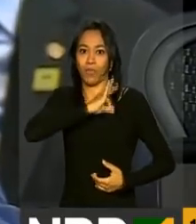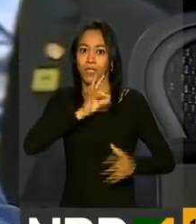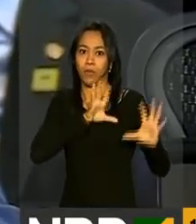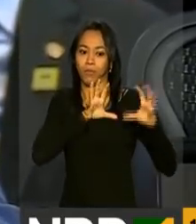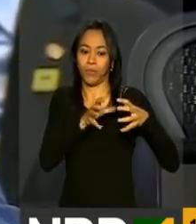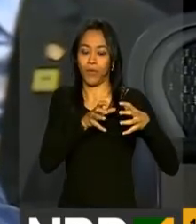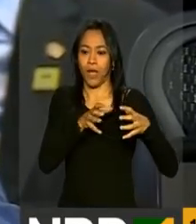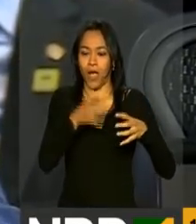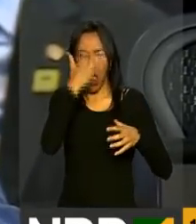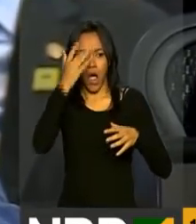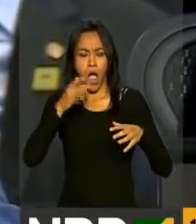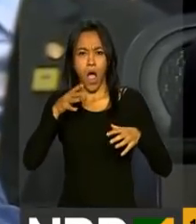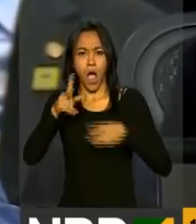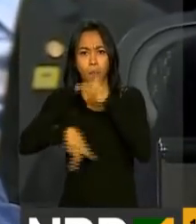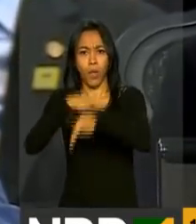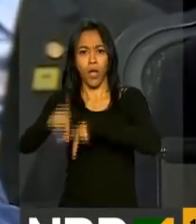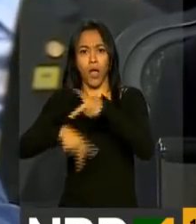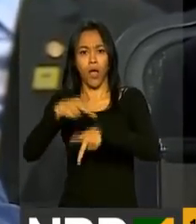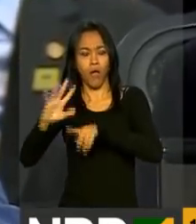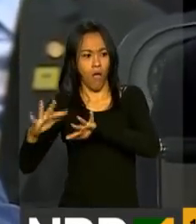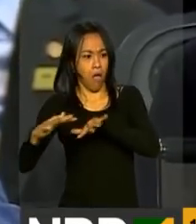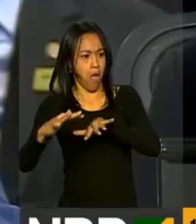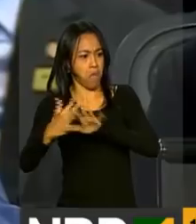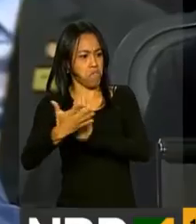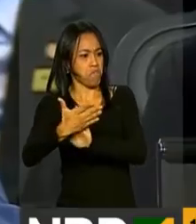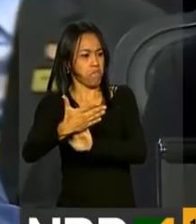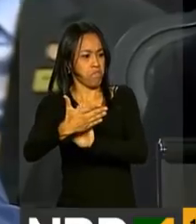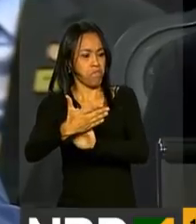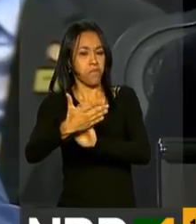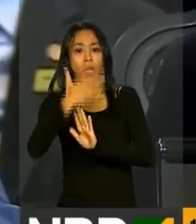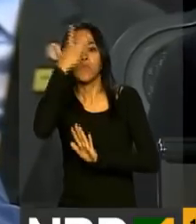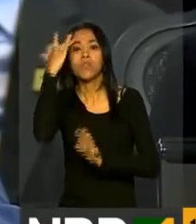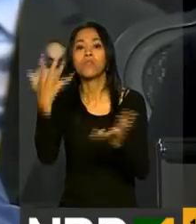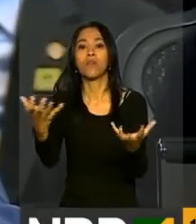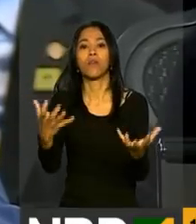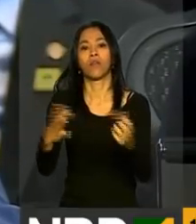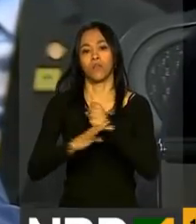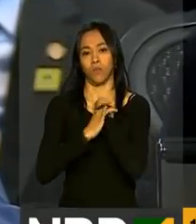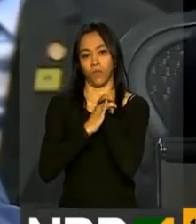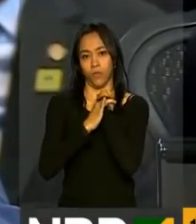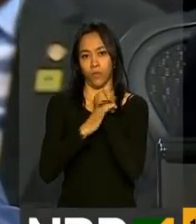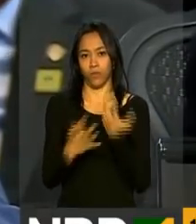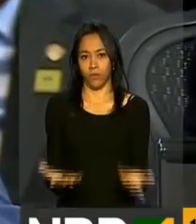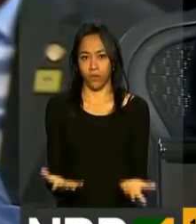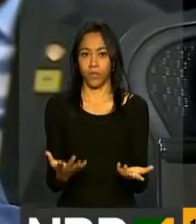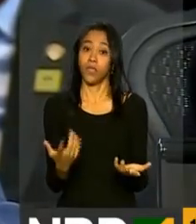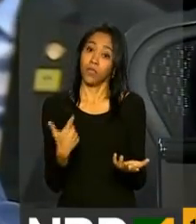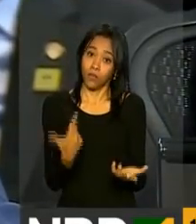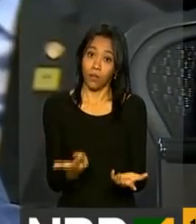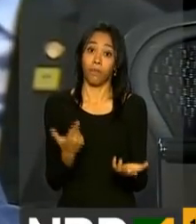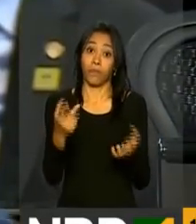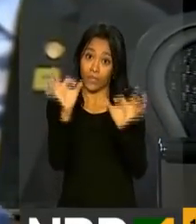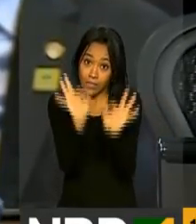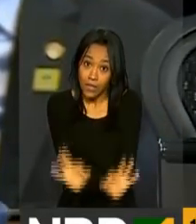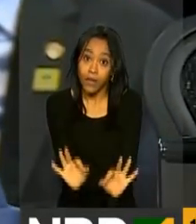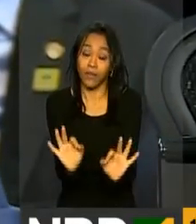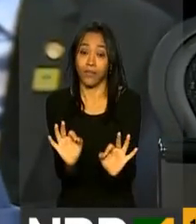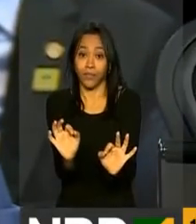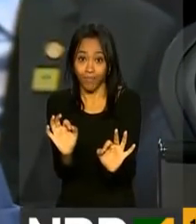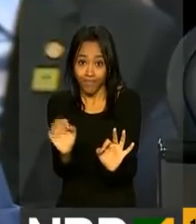da população porque as pessoas anseiam por segurança então a sua posição concreta correta palpável